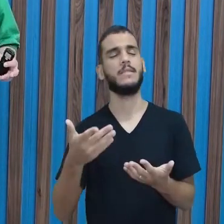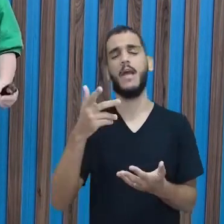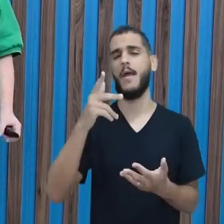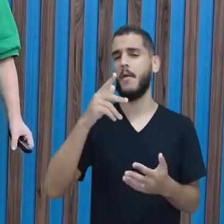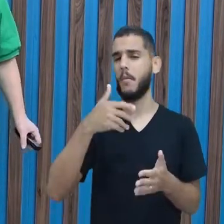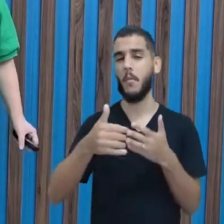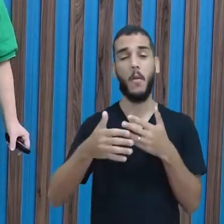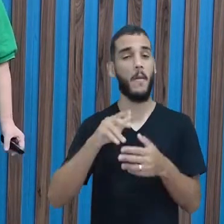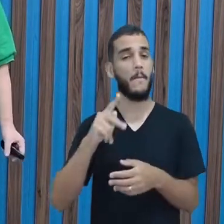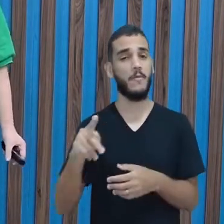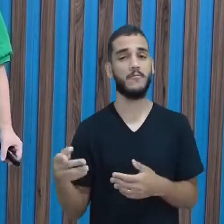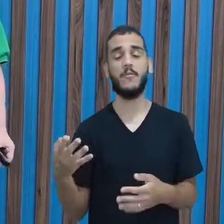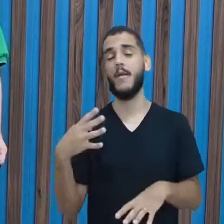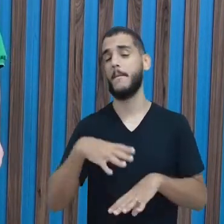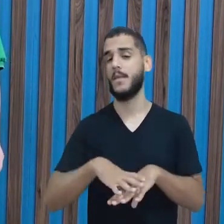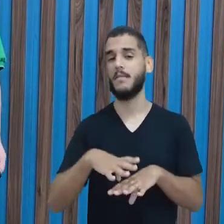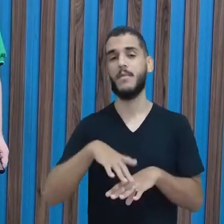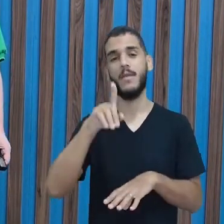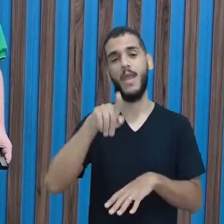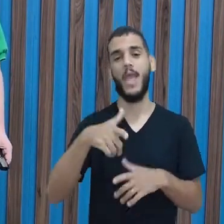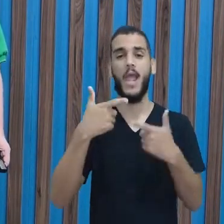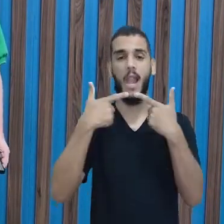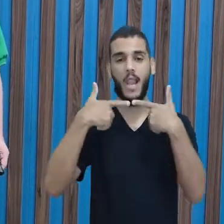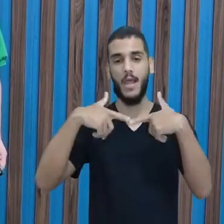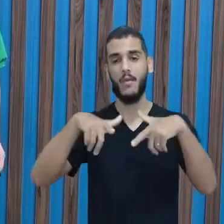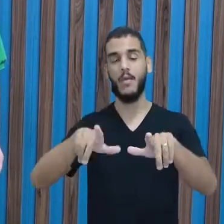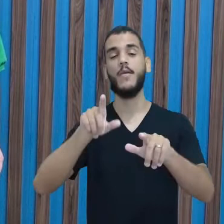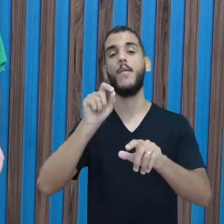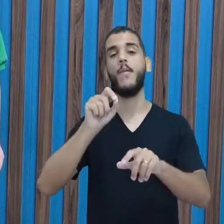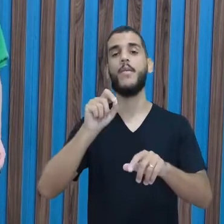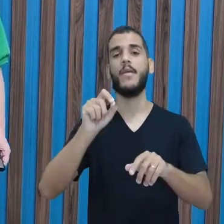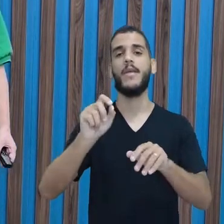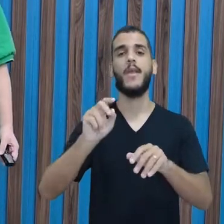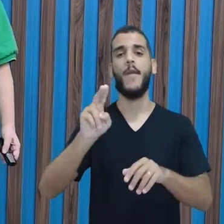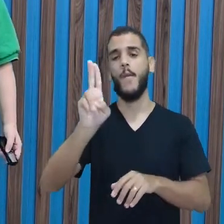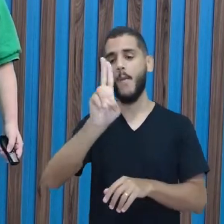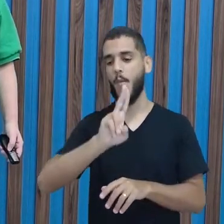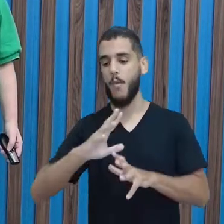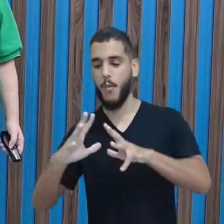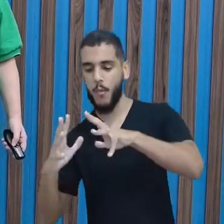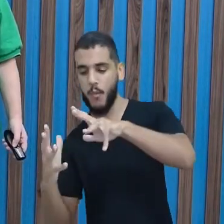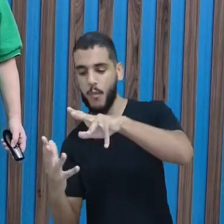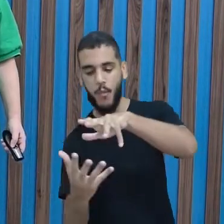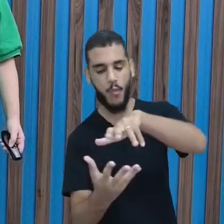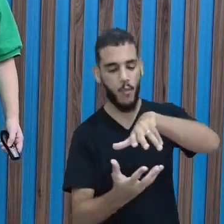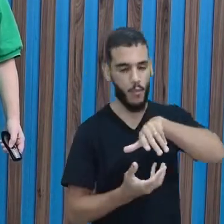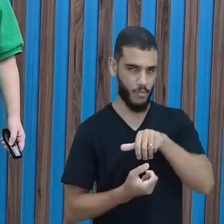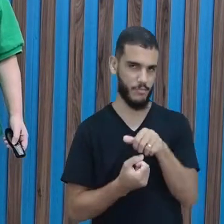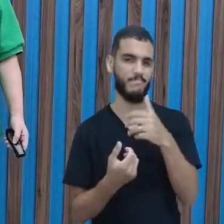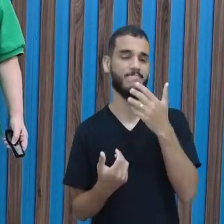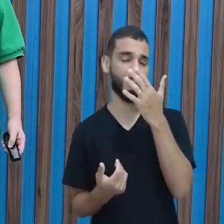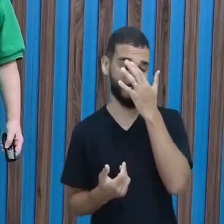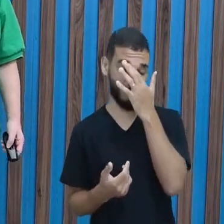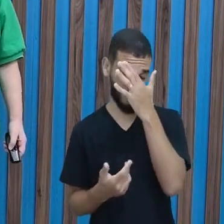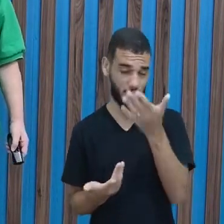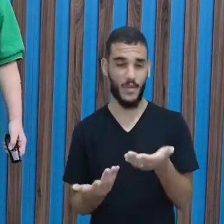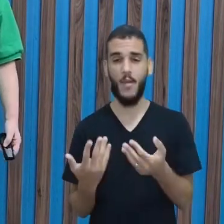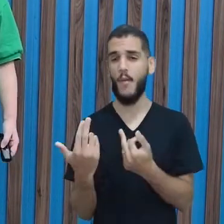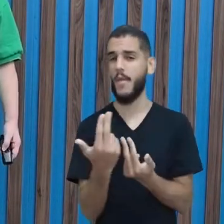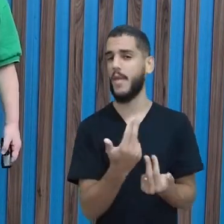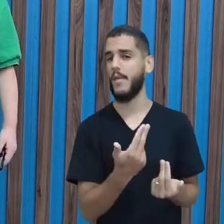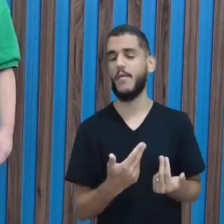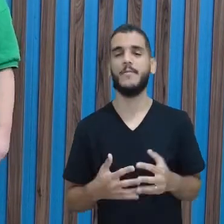só. Matemática, gente, é uma linguagem universal. Qualquer parte do mundo estuda a mesma